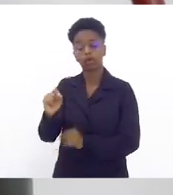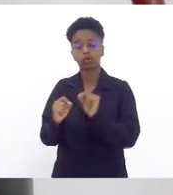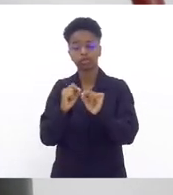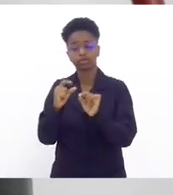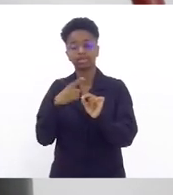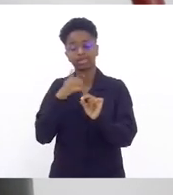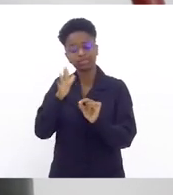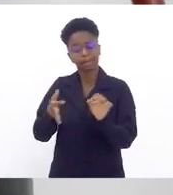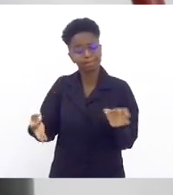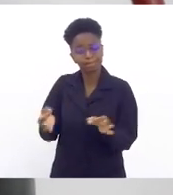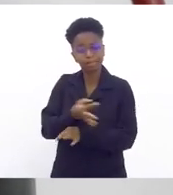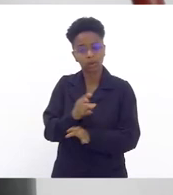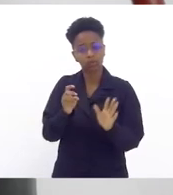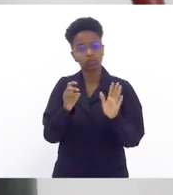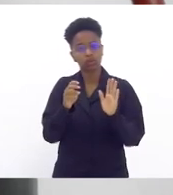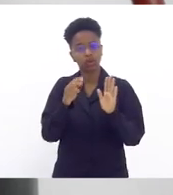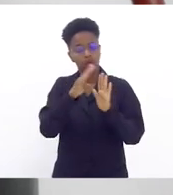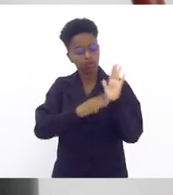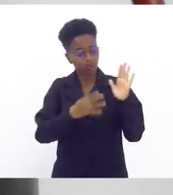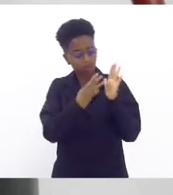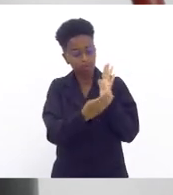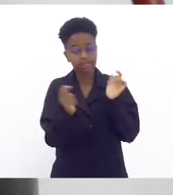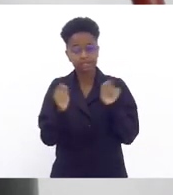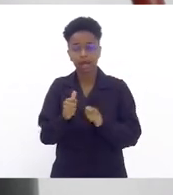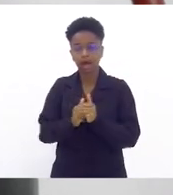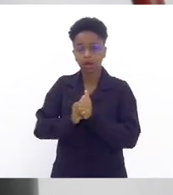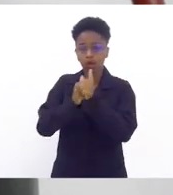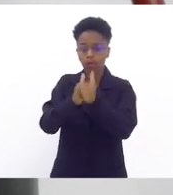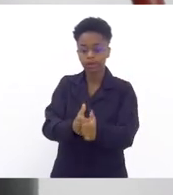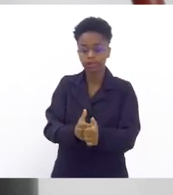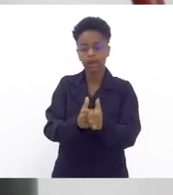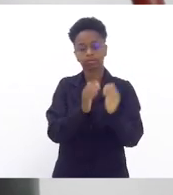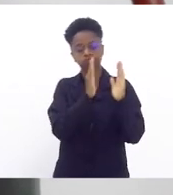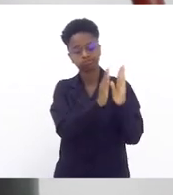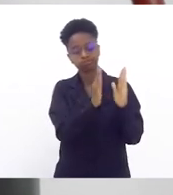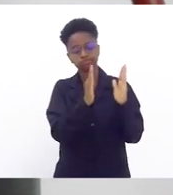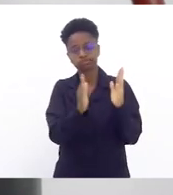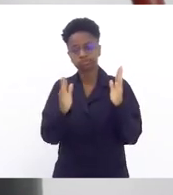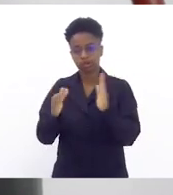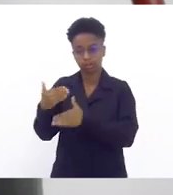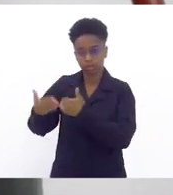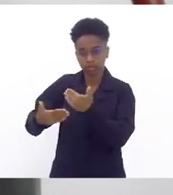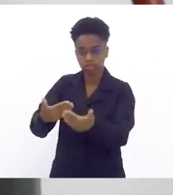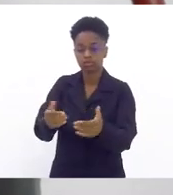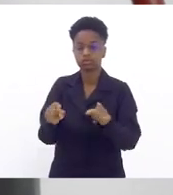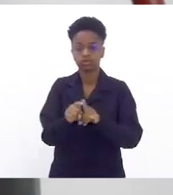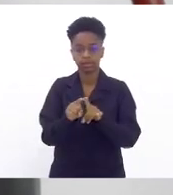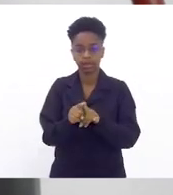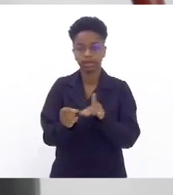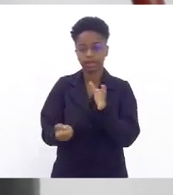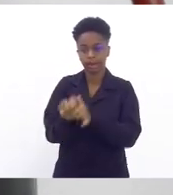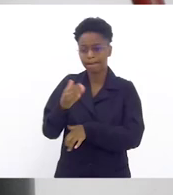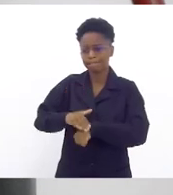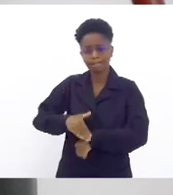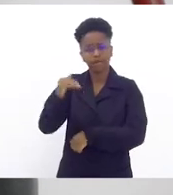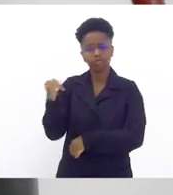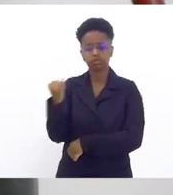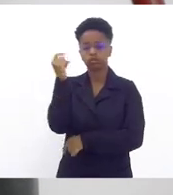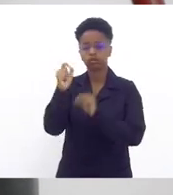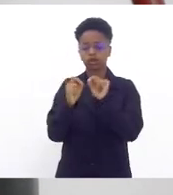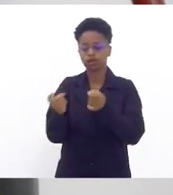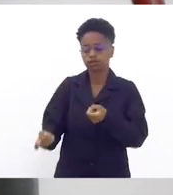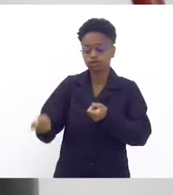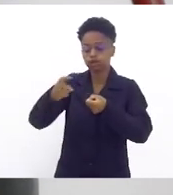cronograma para que a gente possa acompanhar todas as etapas desse processo e construir também o que é mais importante o retorno